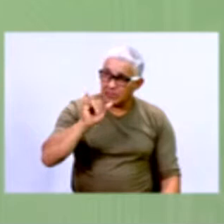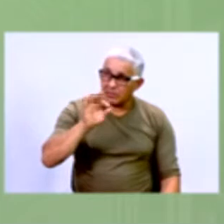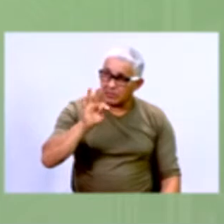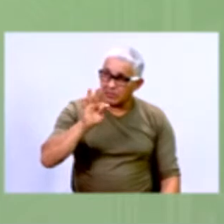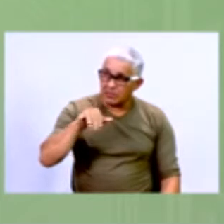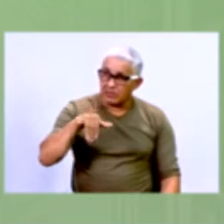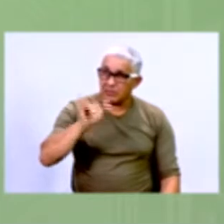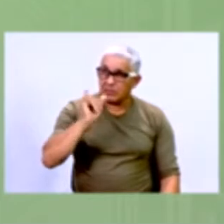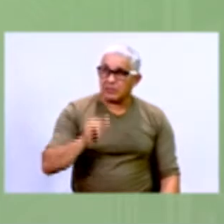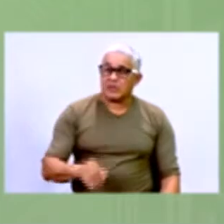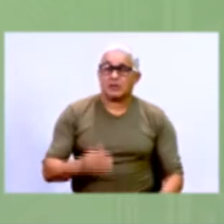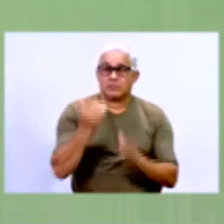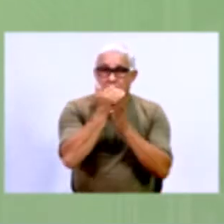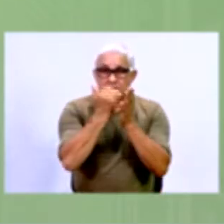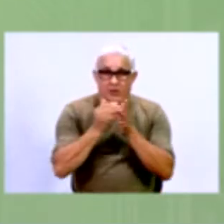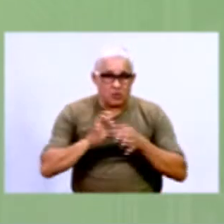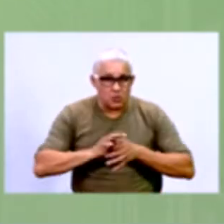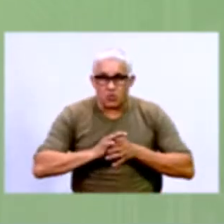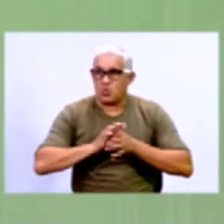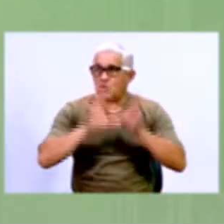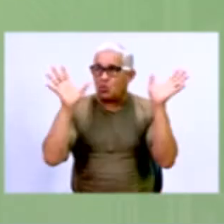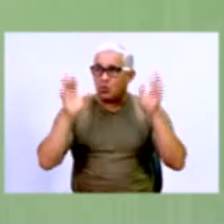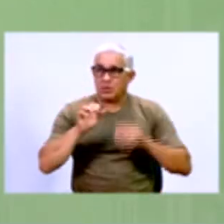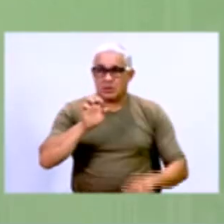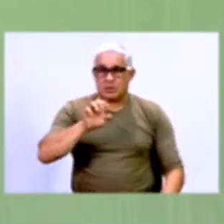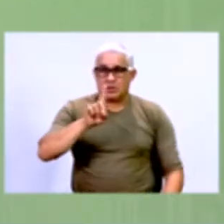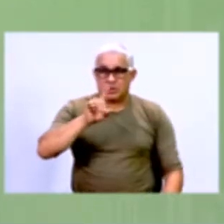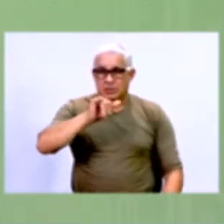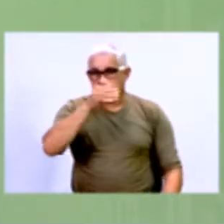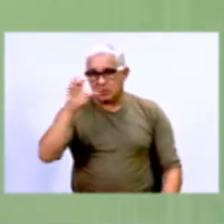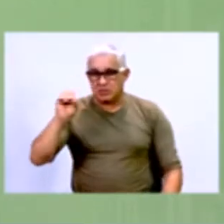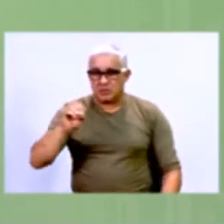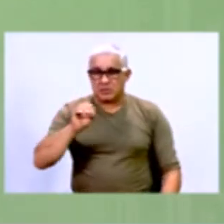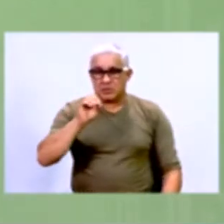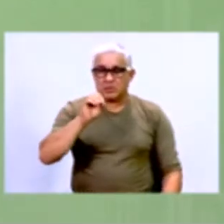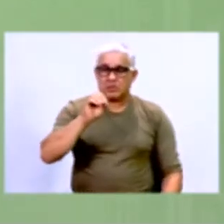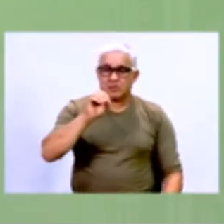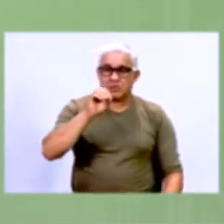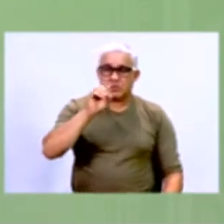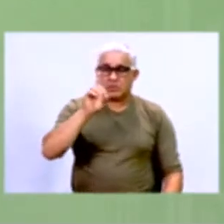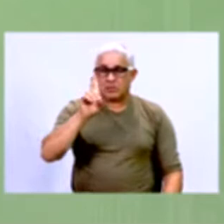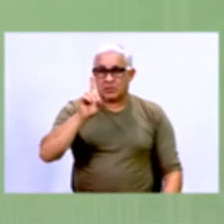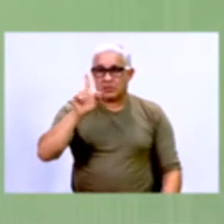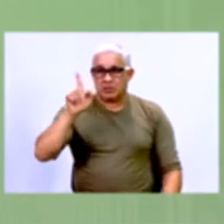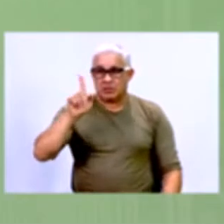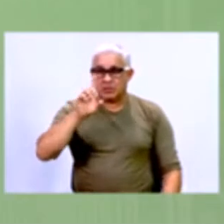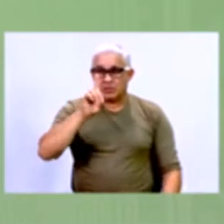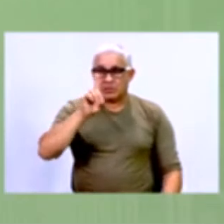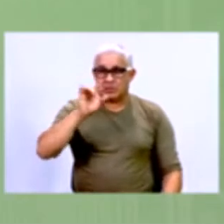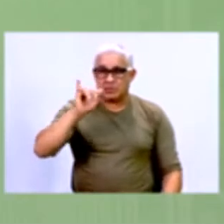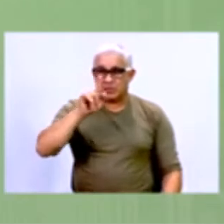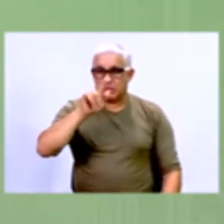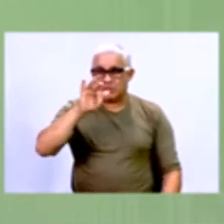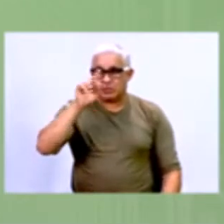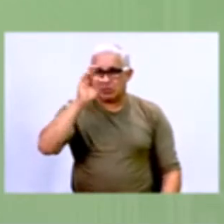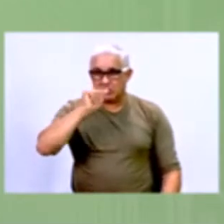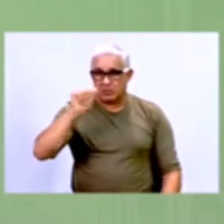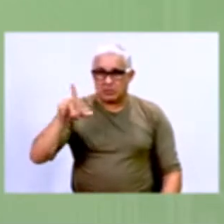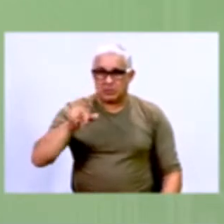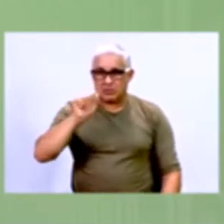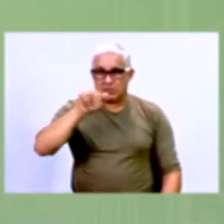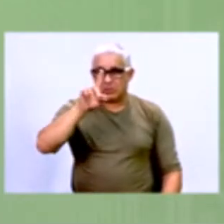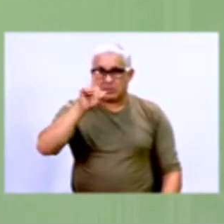de edição digital de áudio, muito popular entre os usuários pela sua grande disponibilidade